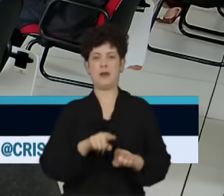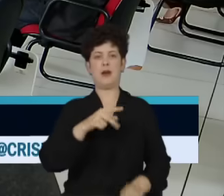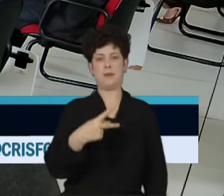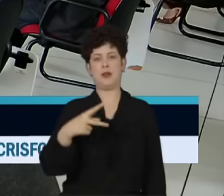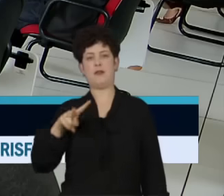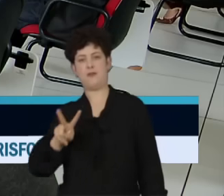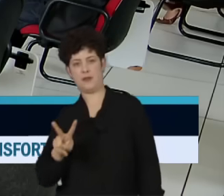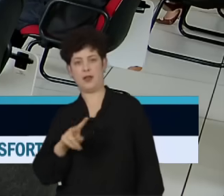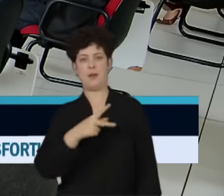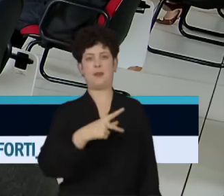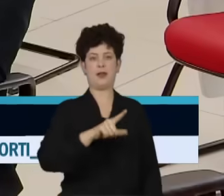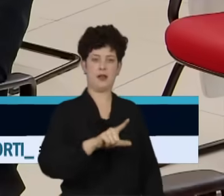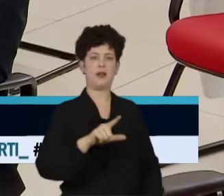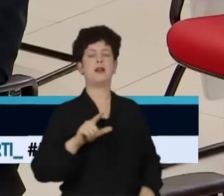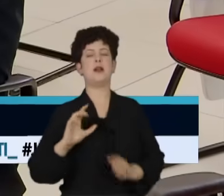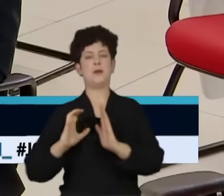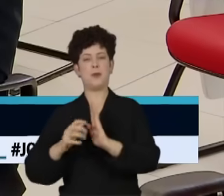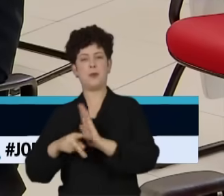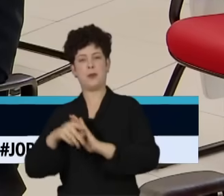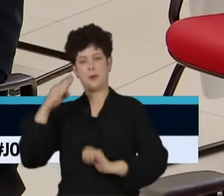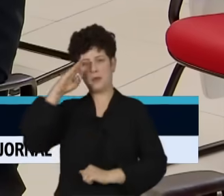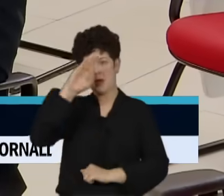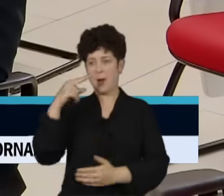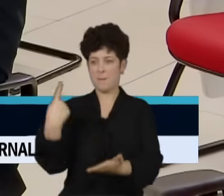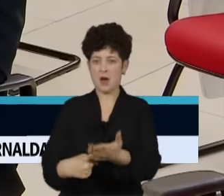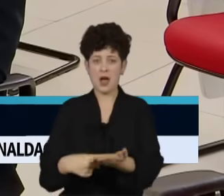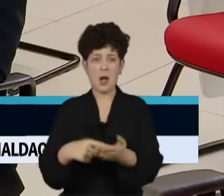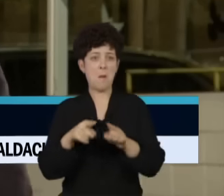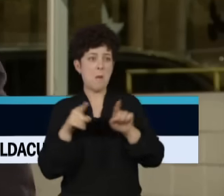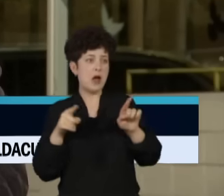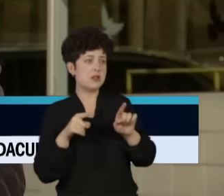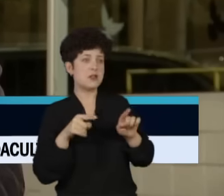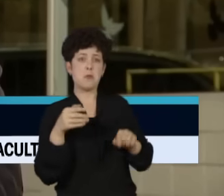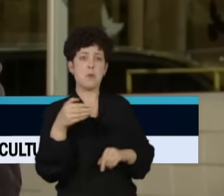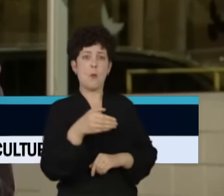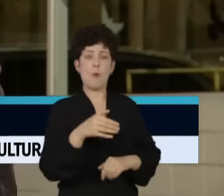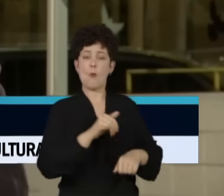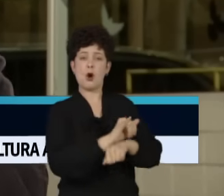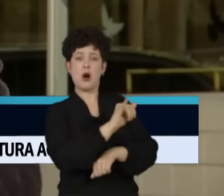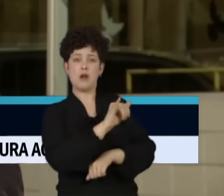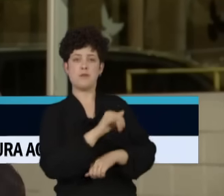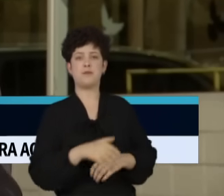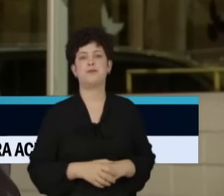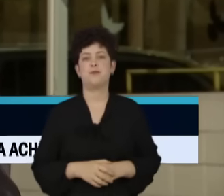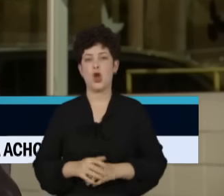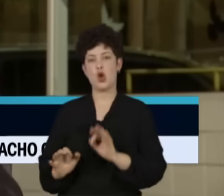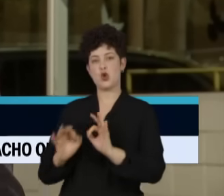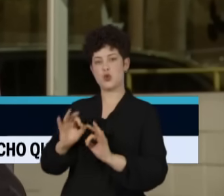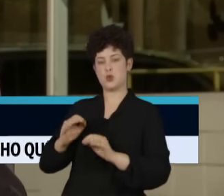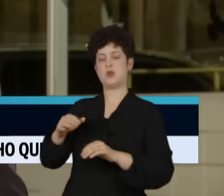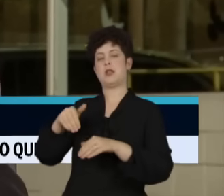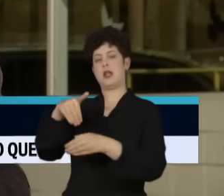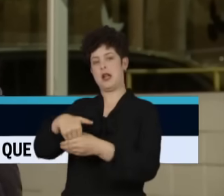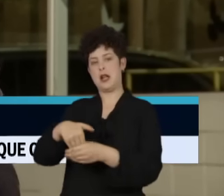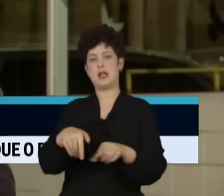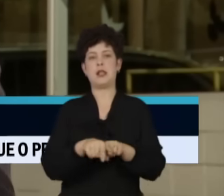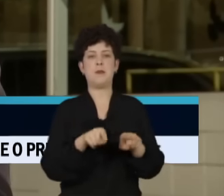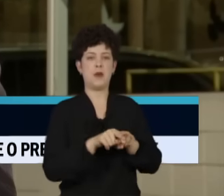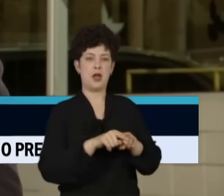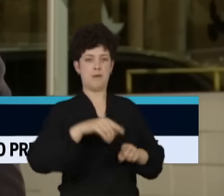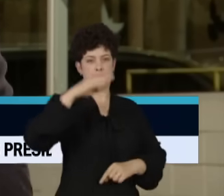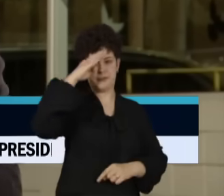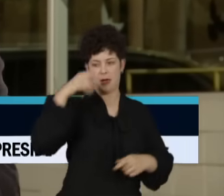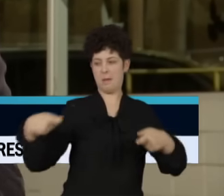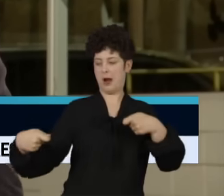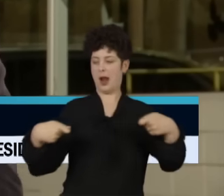partido do presidente Jair Bolsonaro, agendaram, mas não fizeram a vistoria. Justiça eleitoral e Forças Armadas travam uma queda de